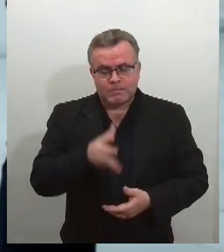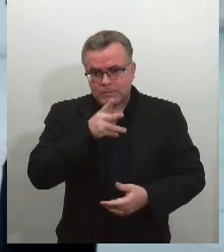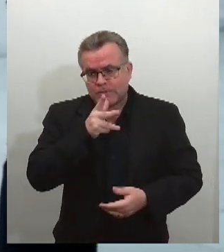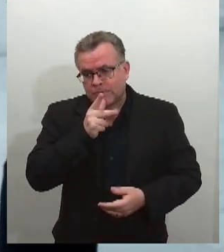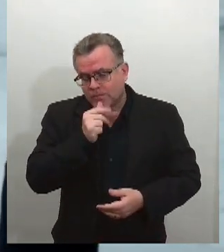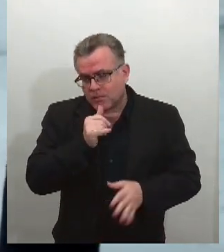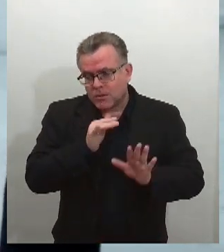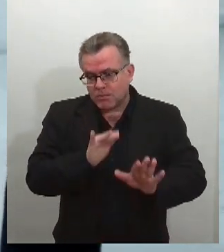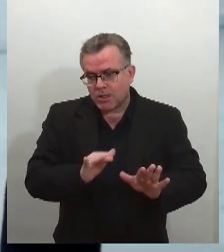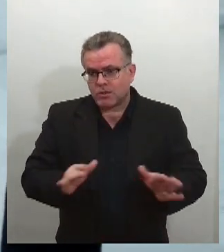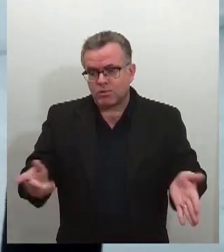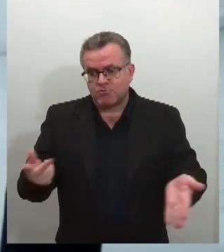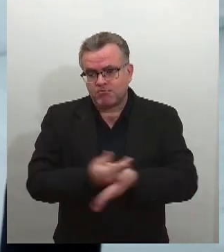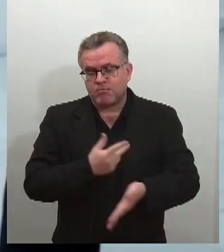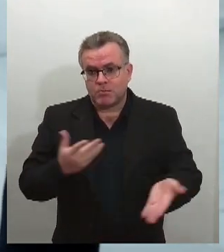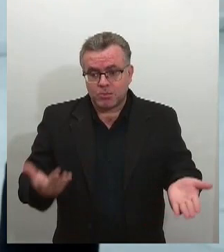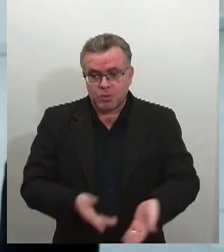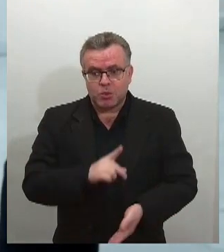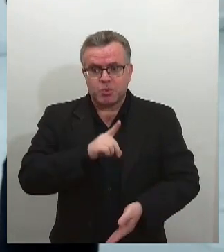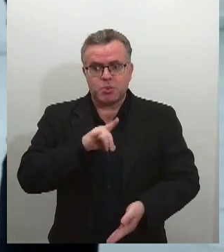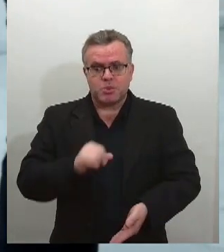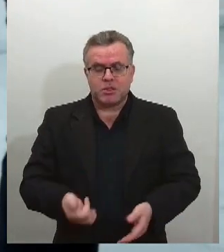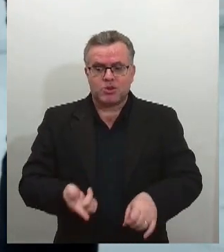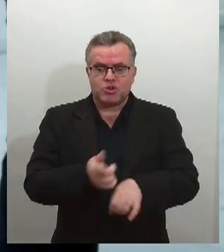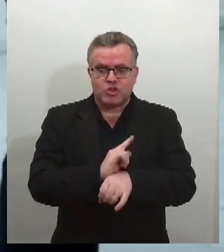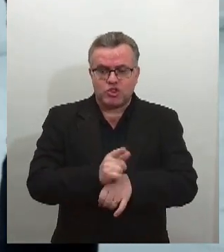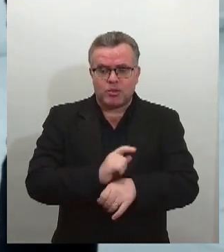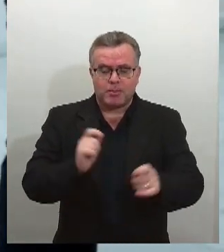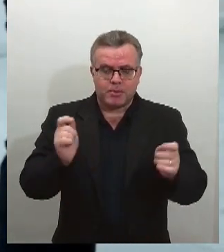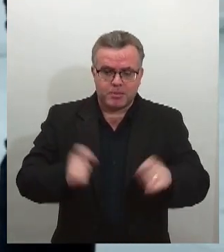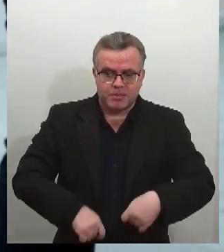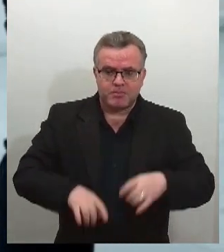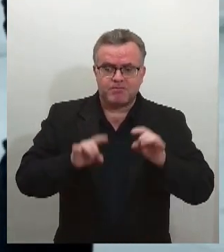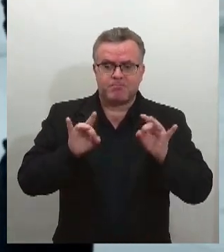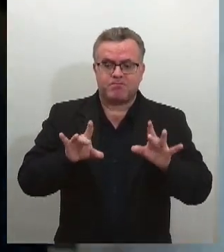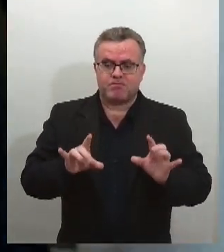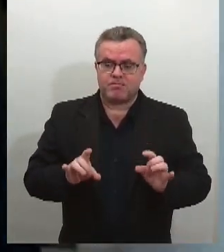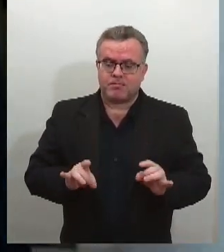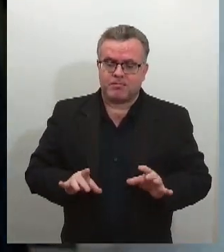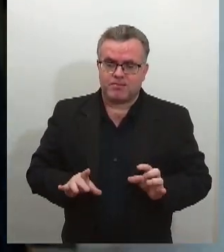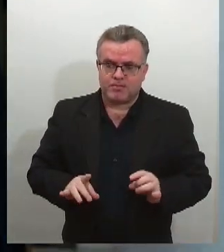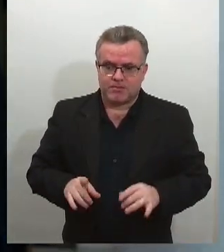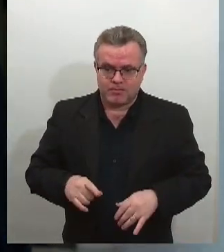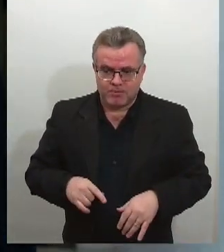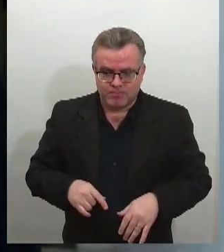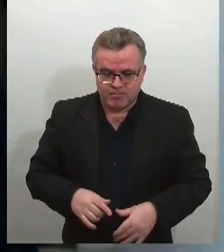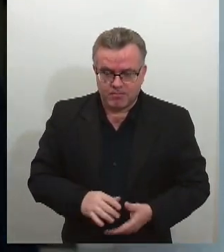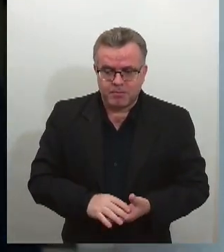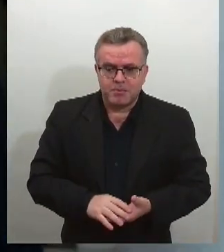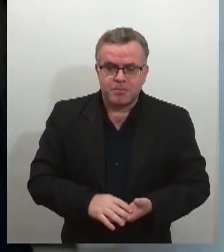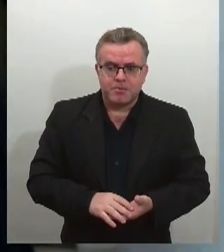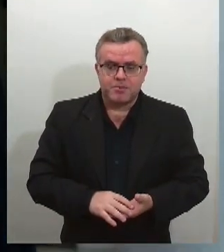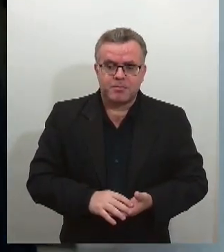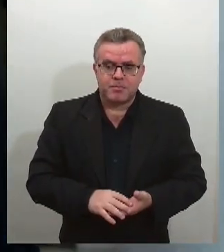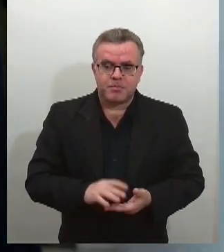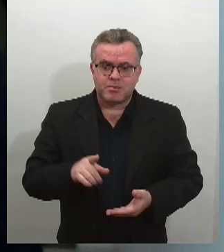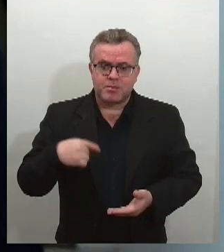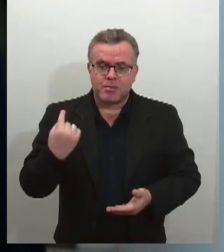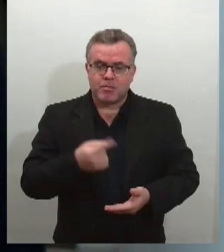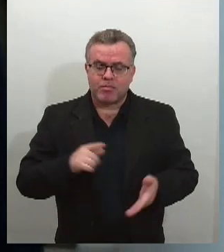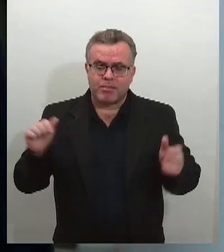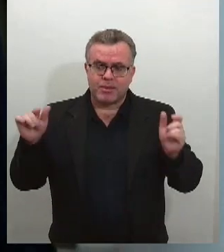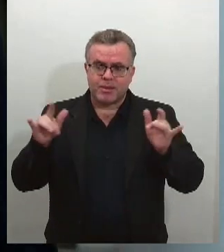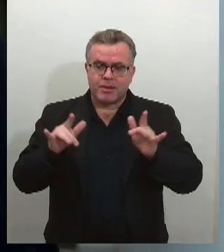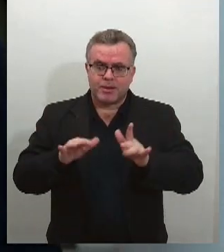dia, de aproveitou o dia do gestor para poder fazer oficialmente a apresentação da carreira. Nós estamos reunidos aqui na Biblioteca Epifânio